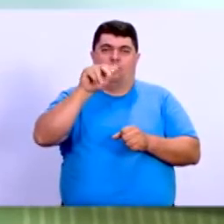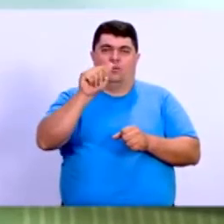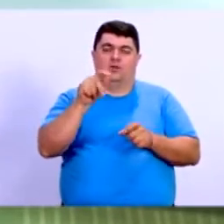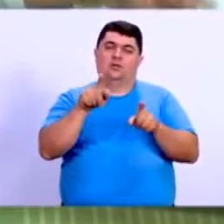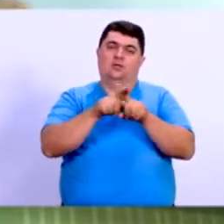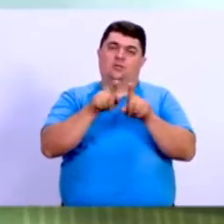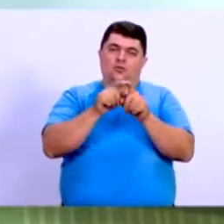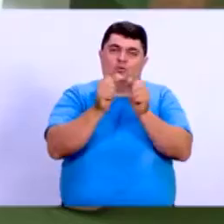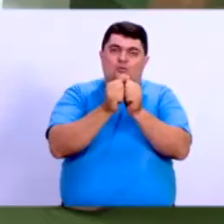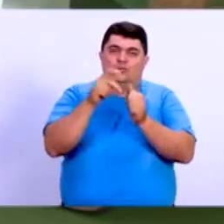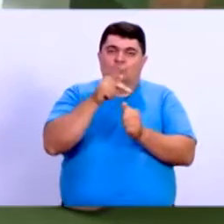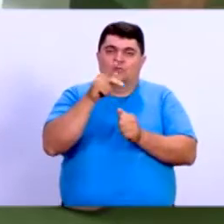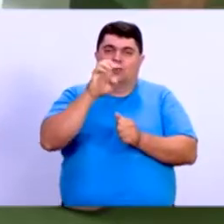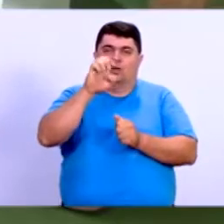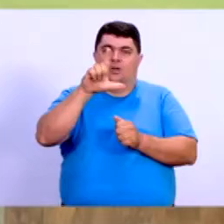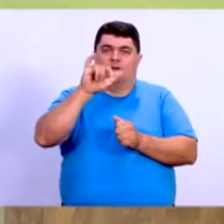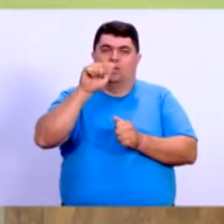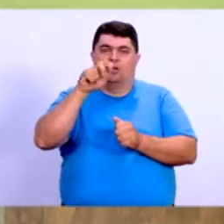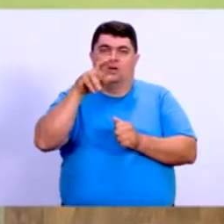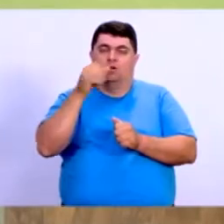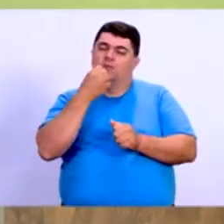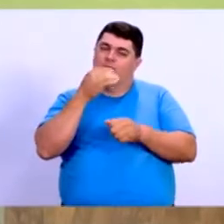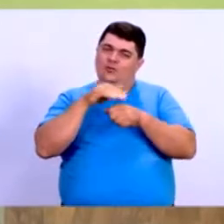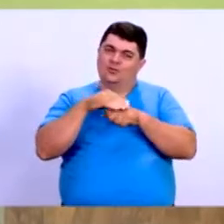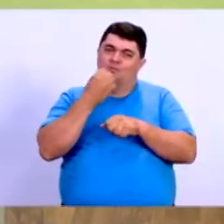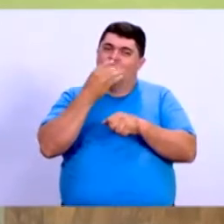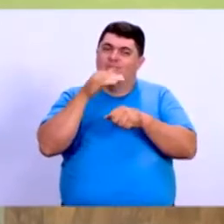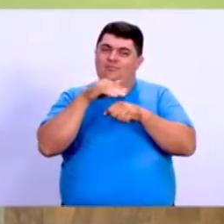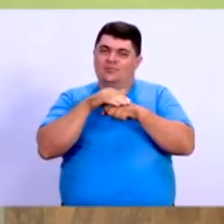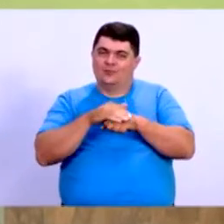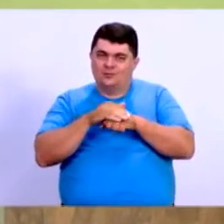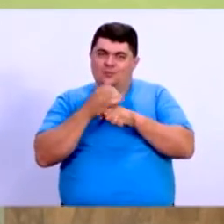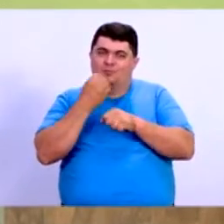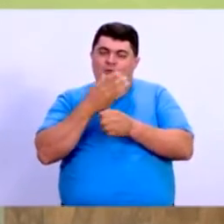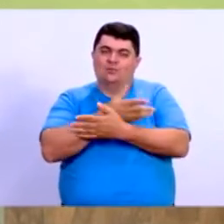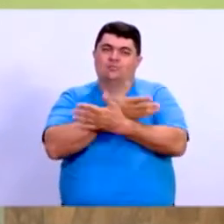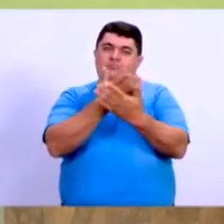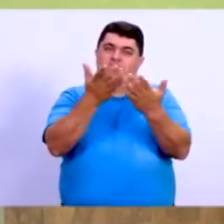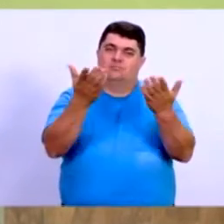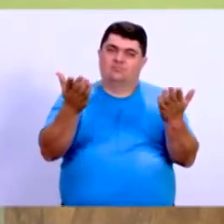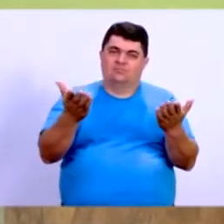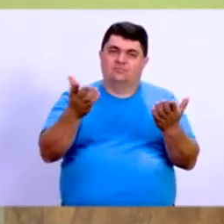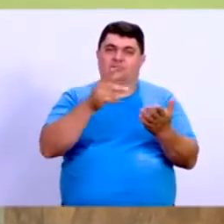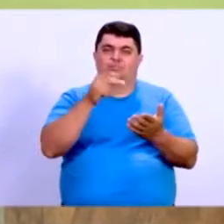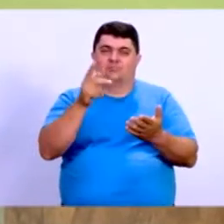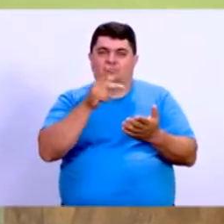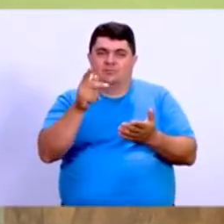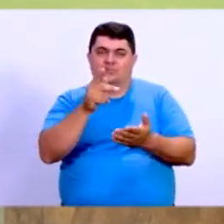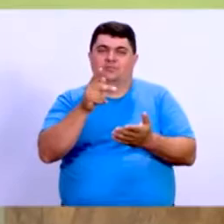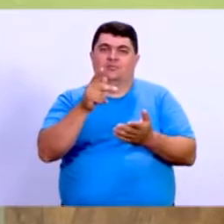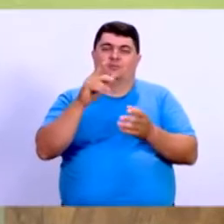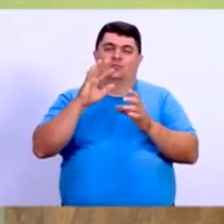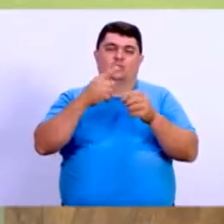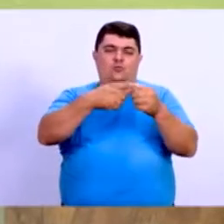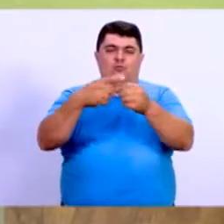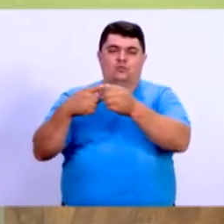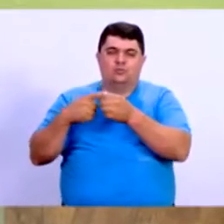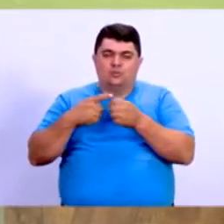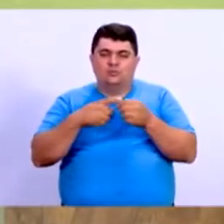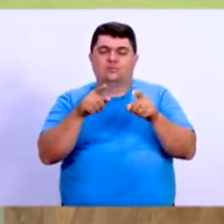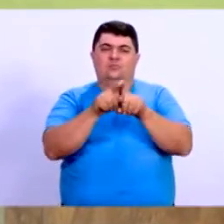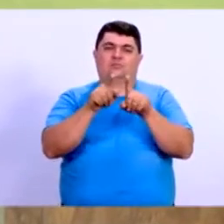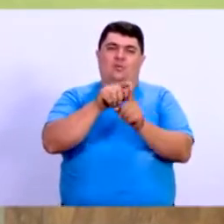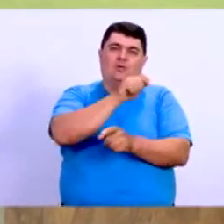professora Eliana. Professora Eliana, boa noite. Boa noite, Sabrina. Boa noite a todos os tutores de todos os polos. Boa noite a todos